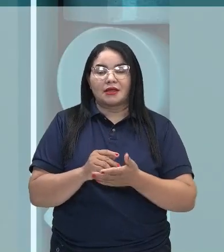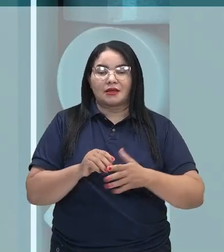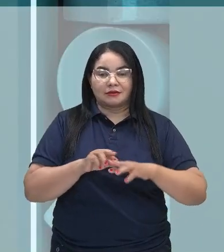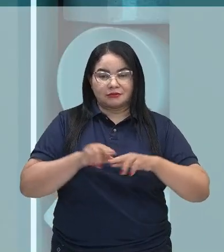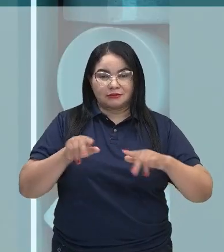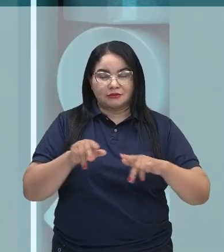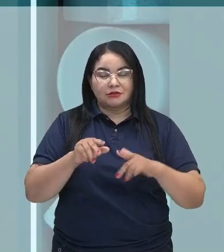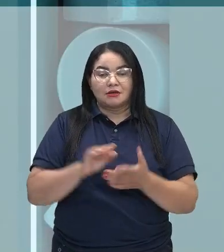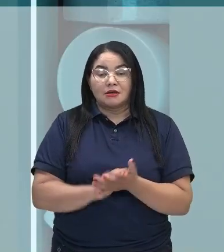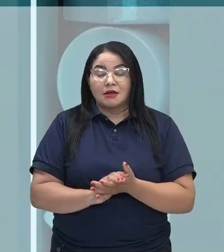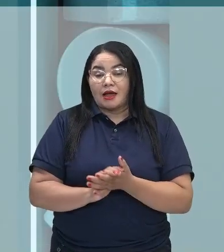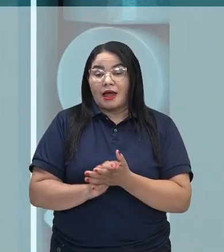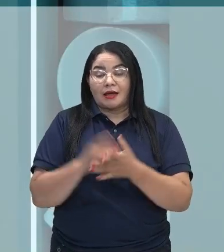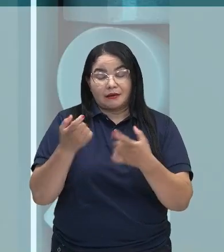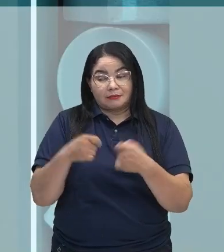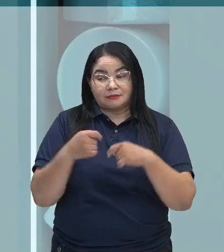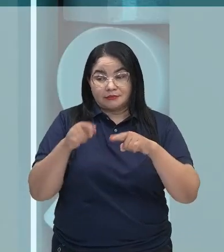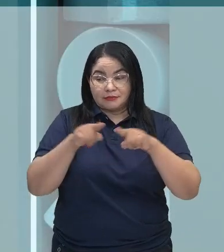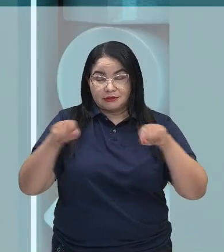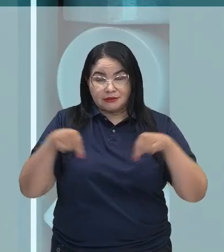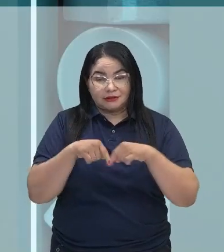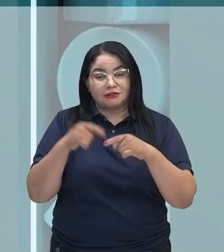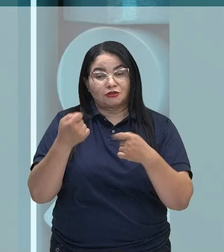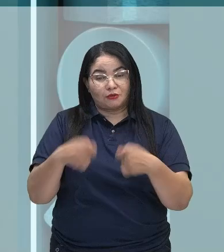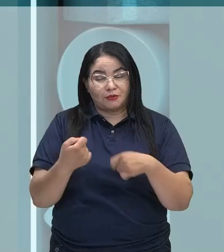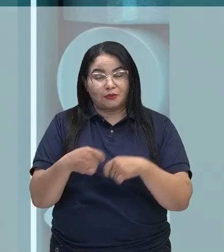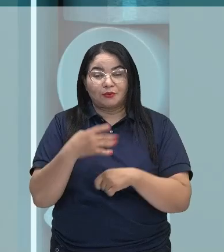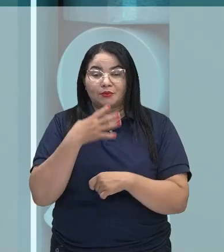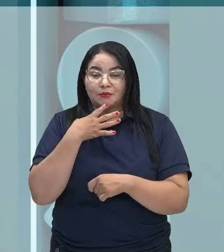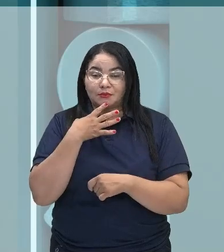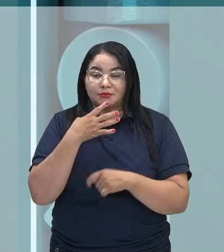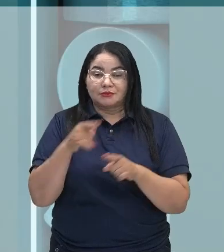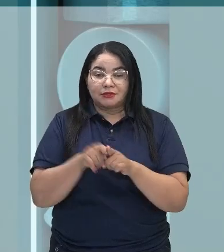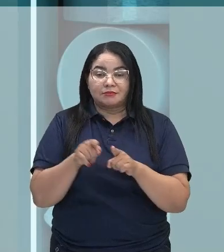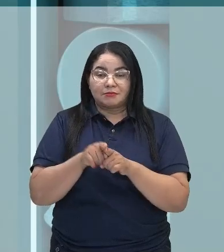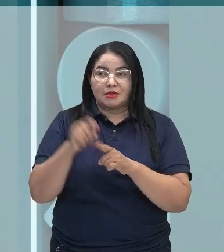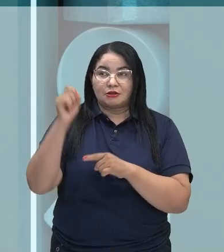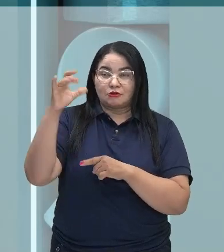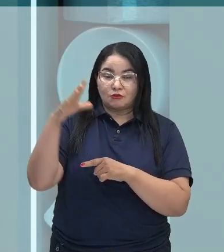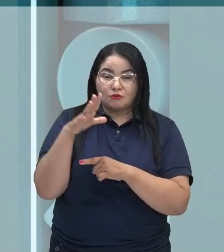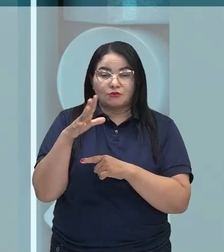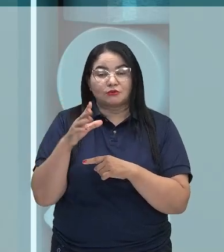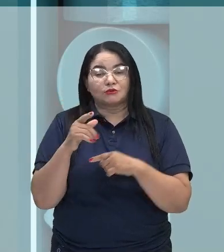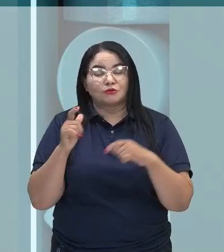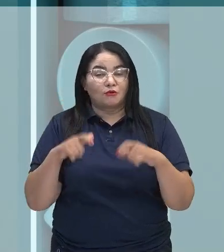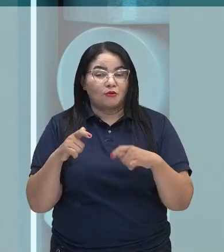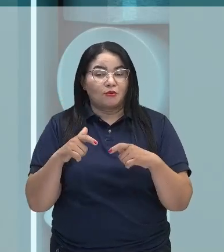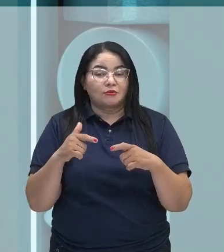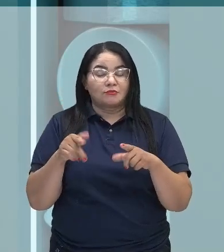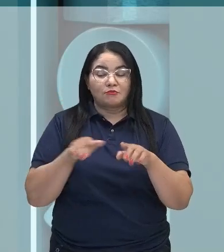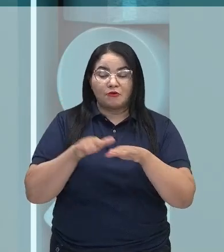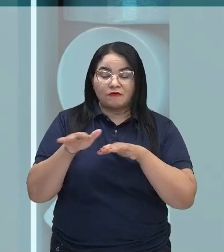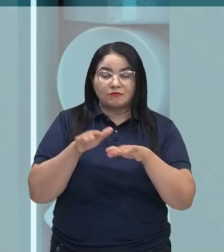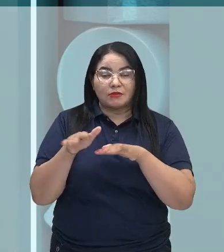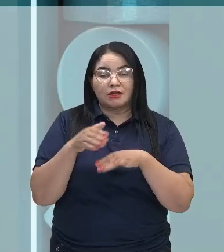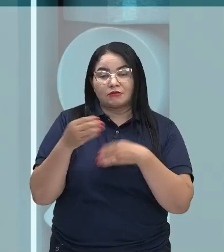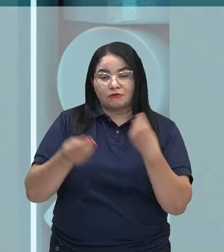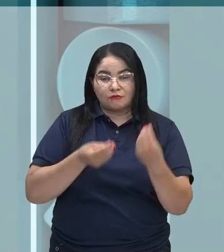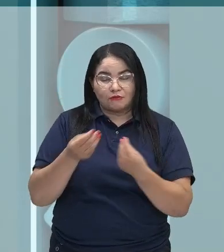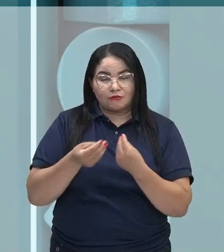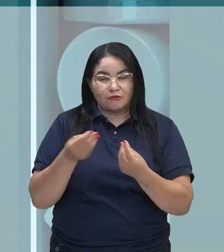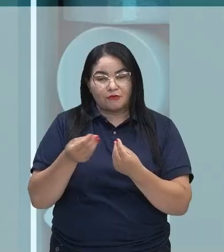que conhecer esse espaço, onde está a luz do espetáculo, qual o movimento, por onde eles têm